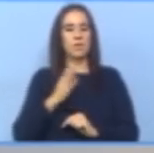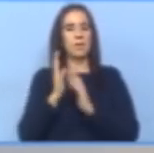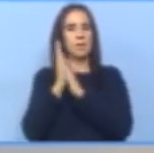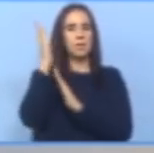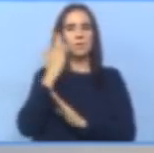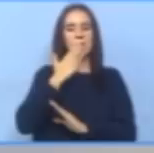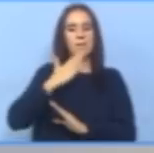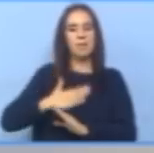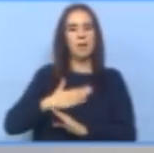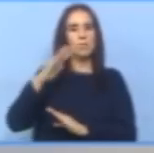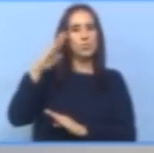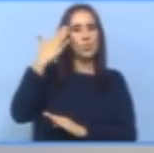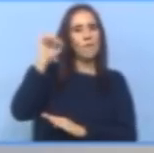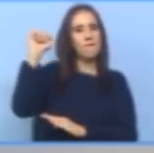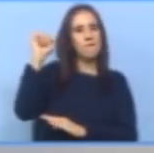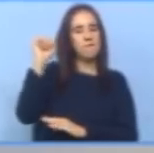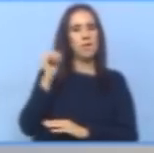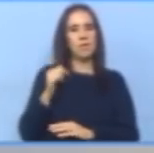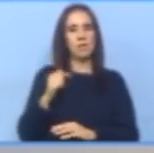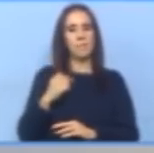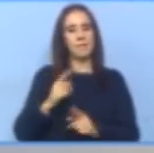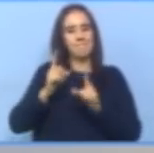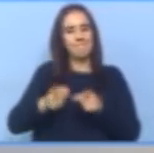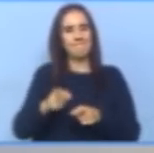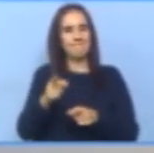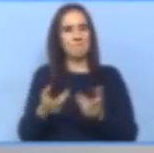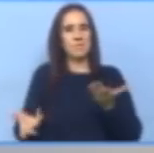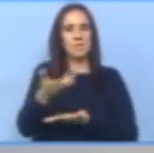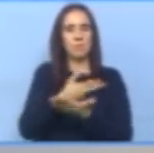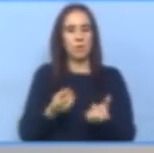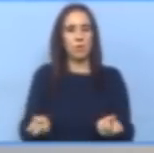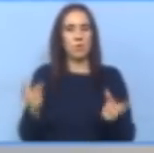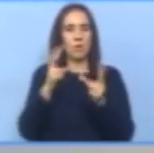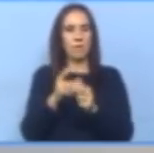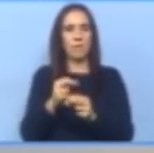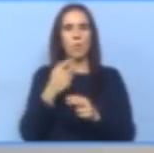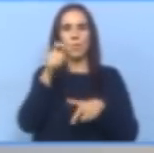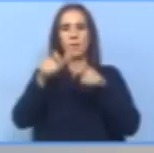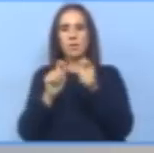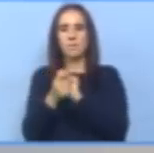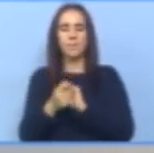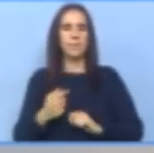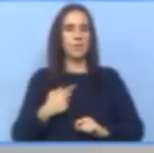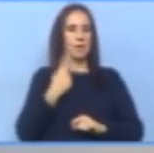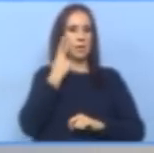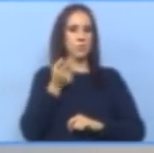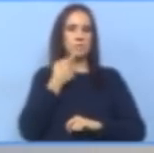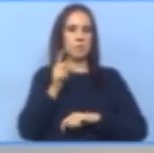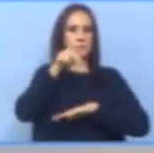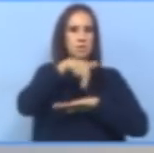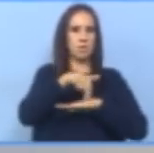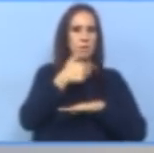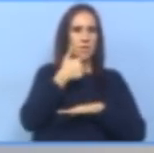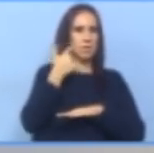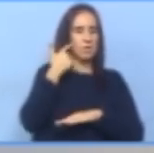dá as suas primícias para poder introduzir aí uma nova dinâmica, uma humanidade renovada, exatamente, uma humanidade